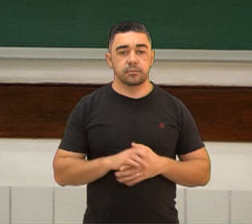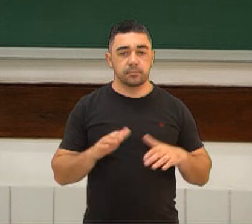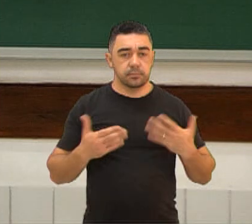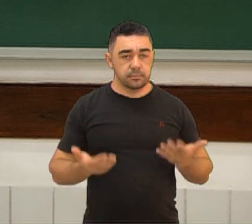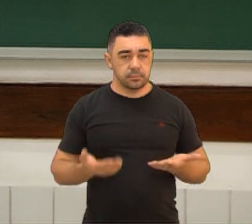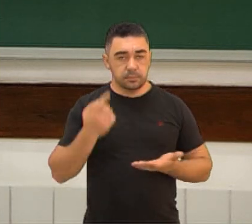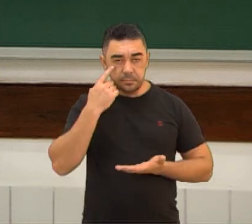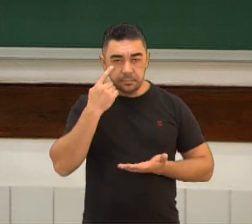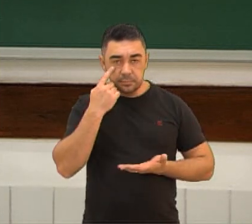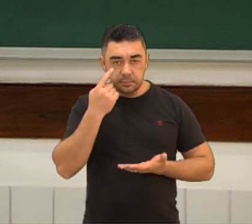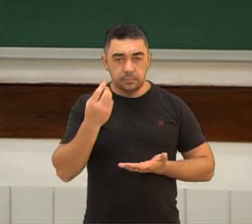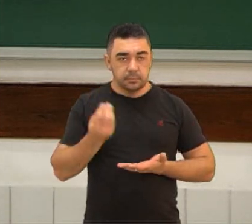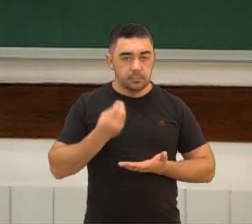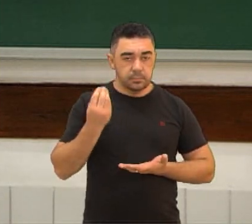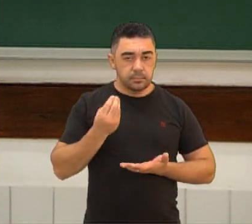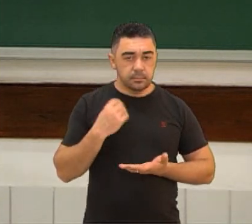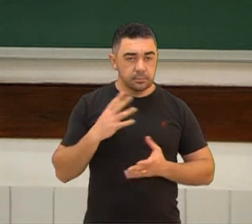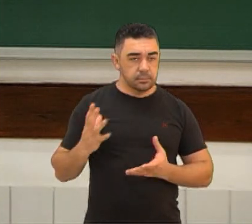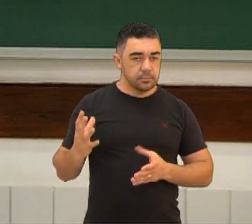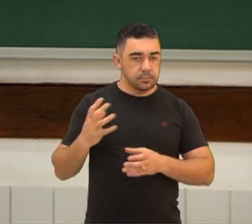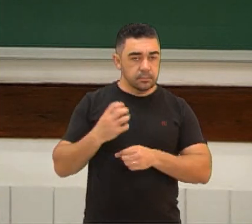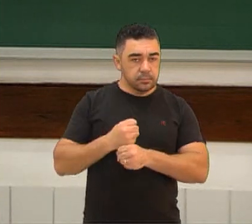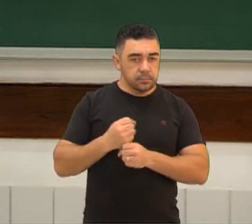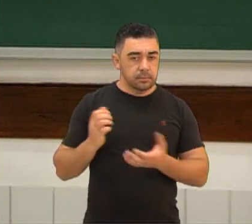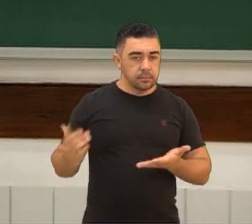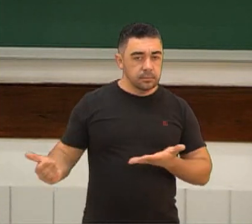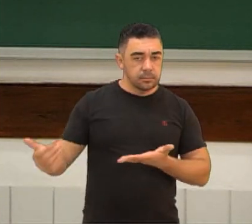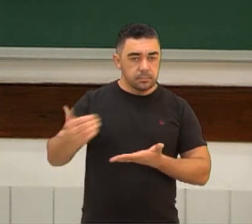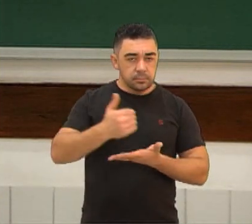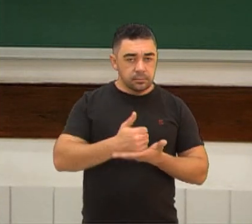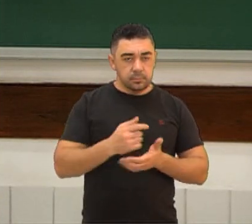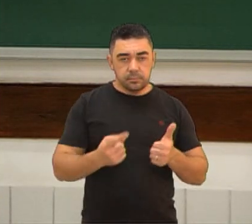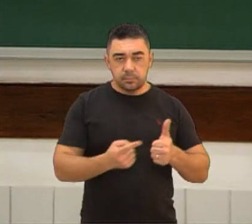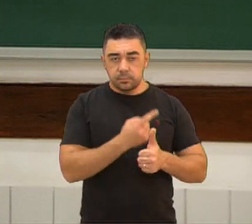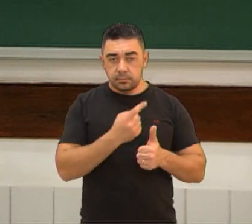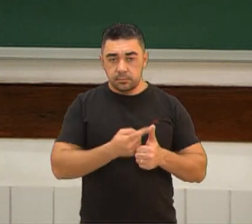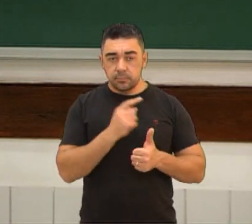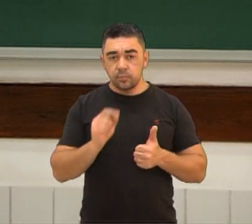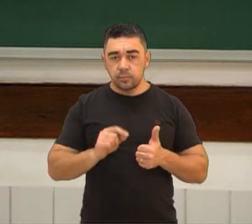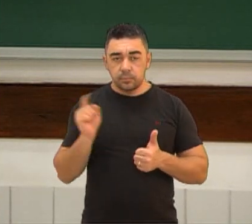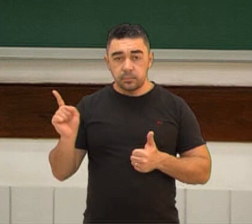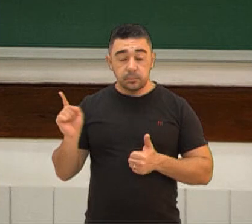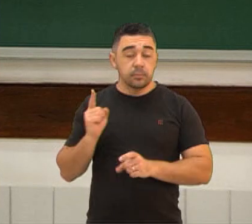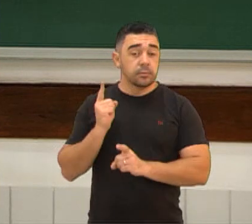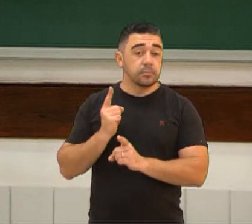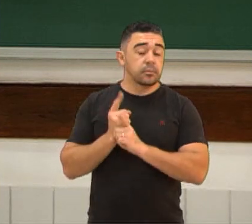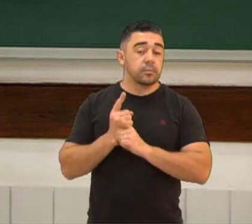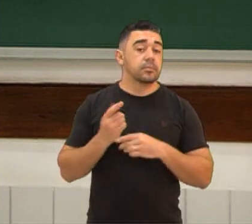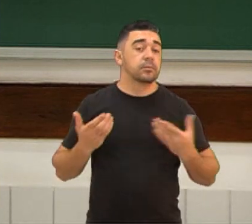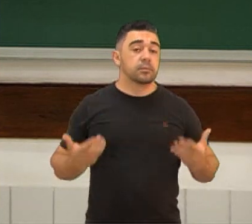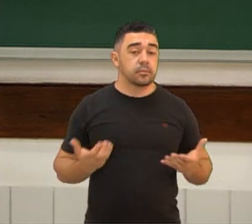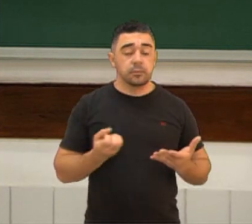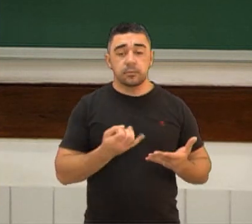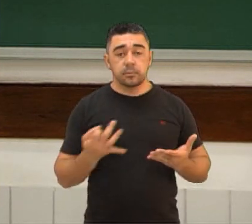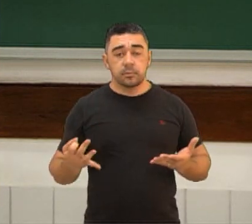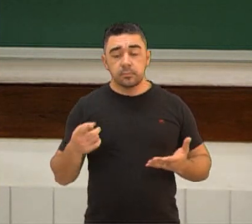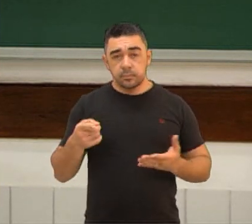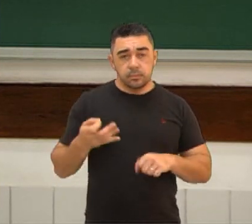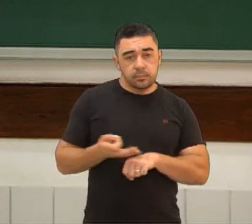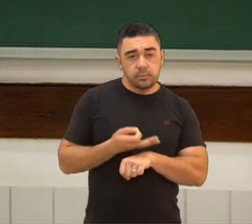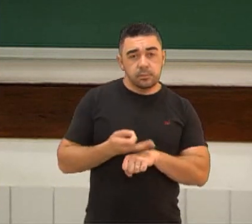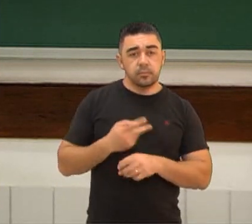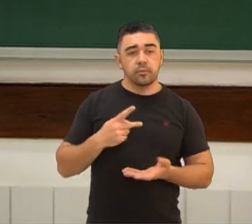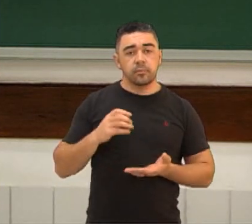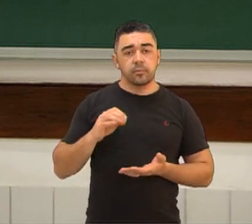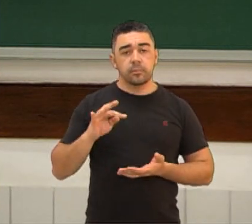Então vamos lá, vamos aos dados. Primeira coisa, eu tenho que descobrir qual vai ser a potência dessa máquina. Se